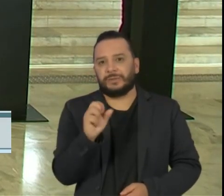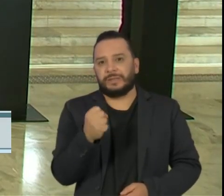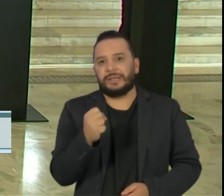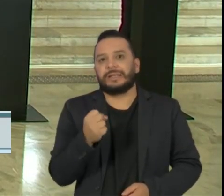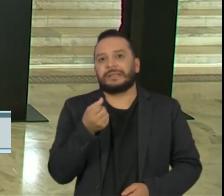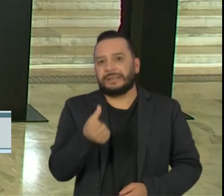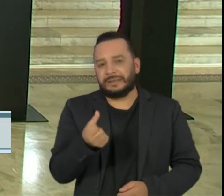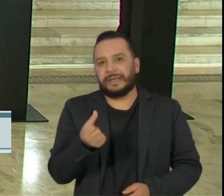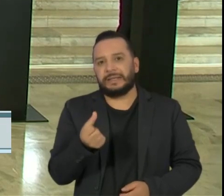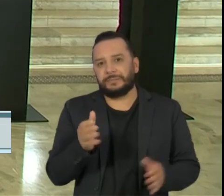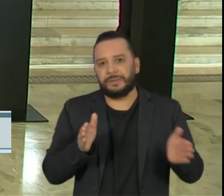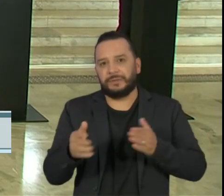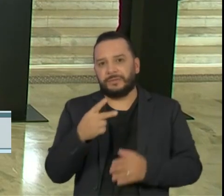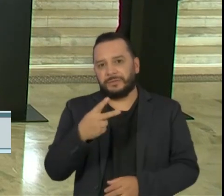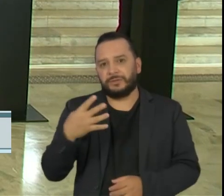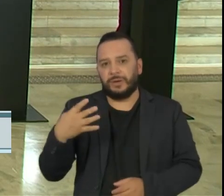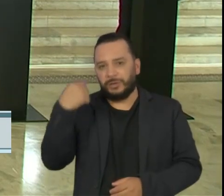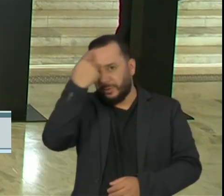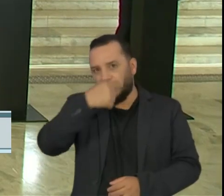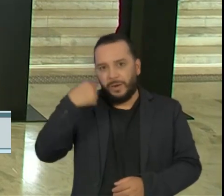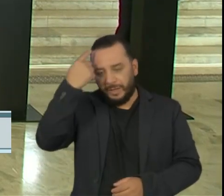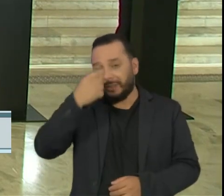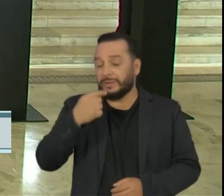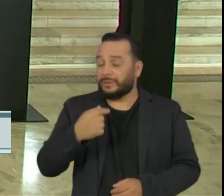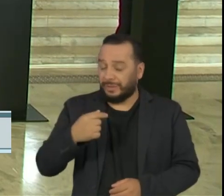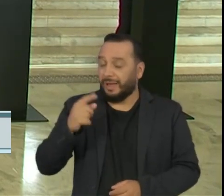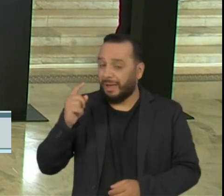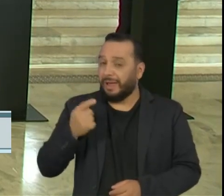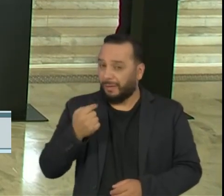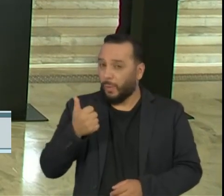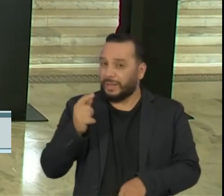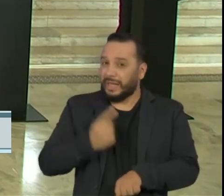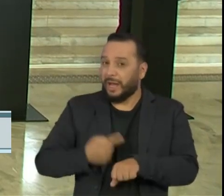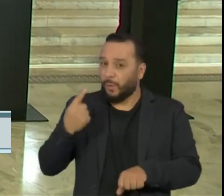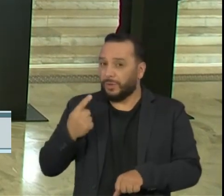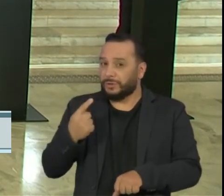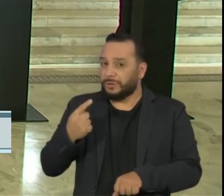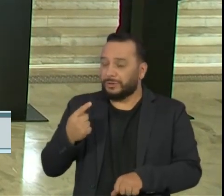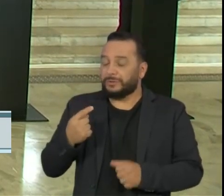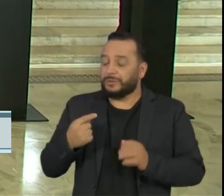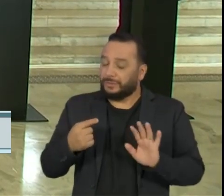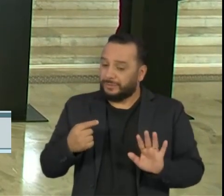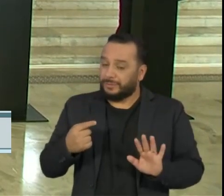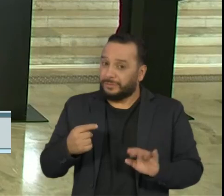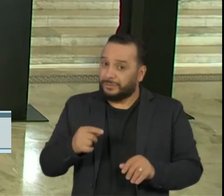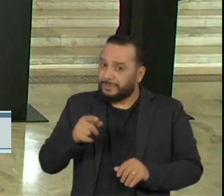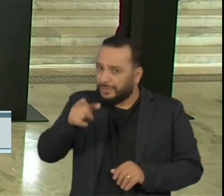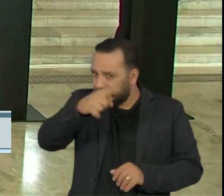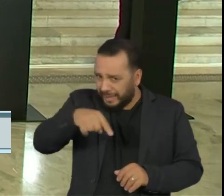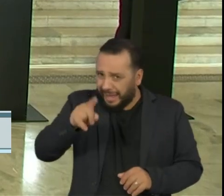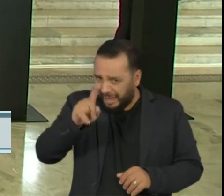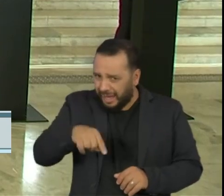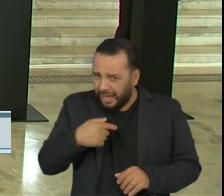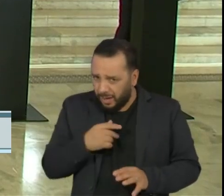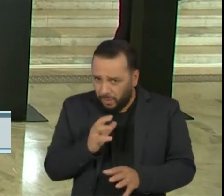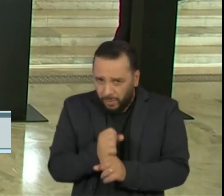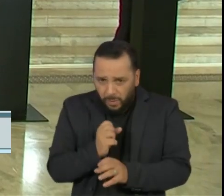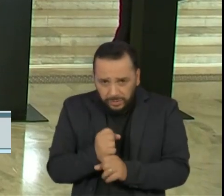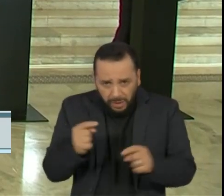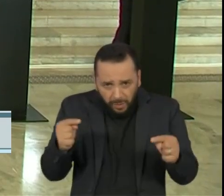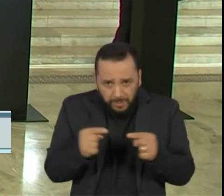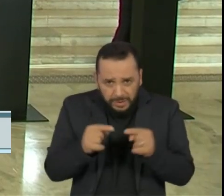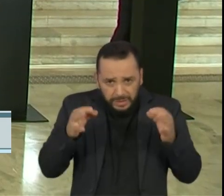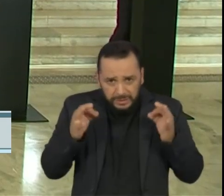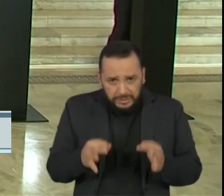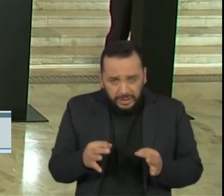recorde de 389. Queria saber se isso sai da projeção que os senhores estão fazendo ou se o tempo ainda é muito curto